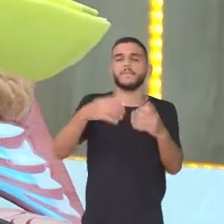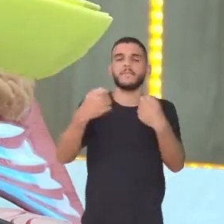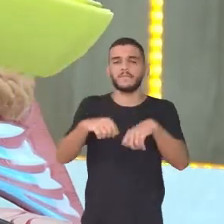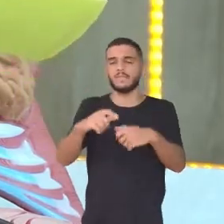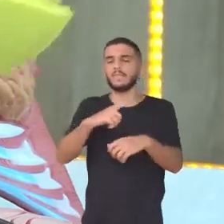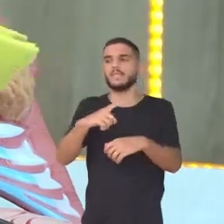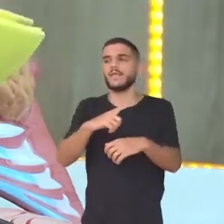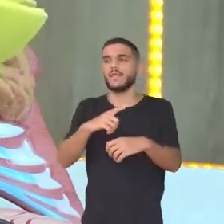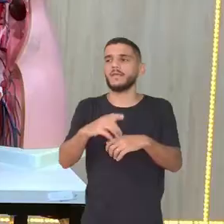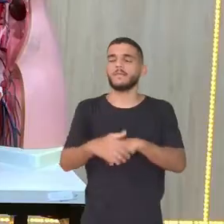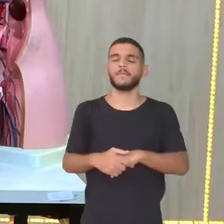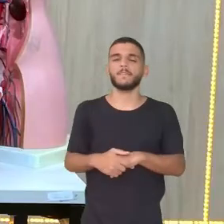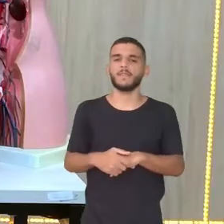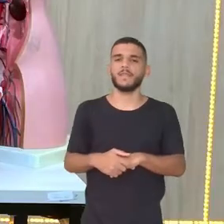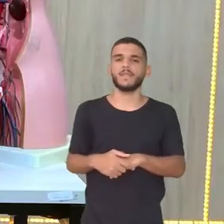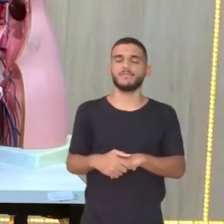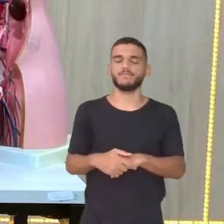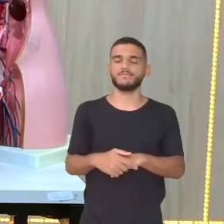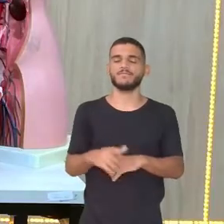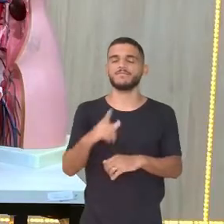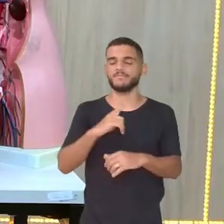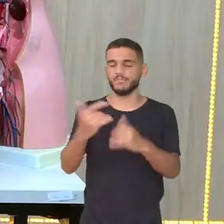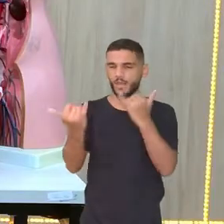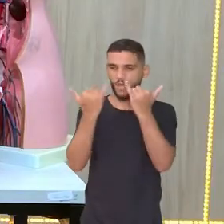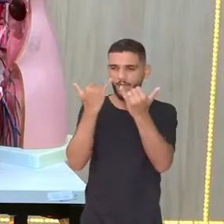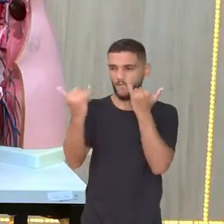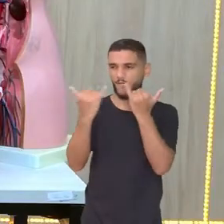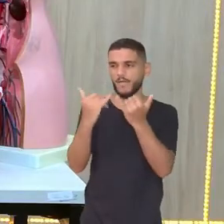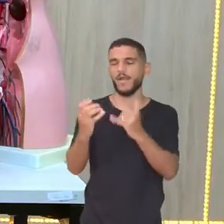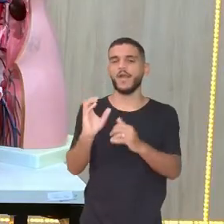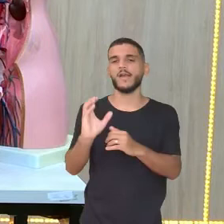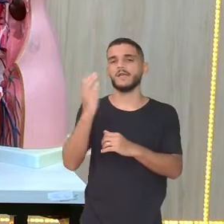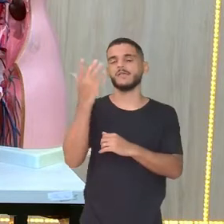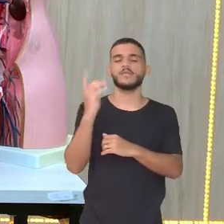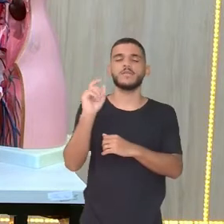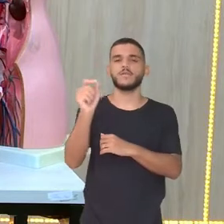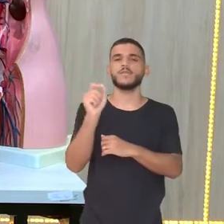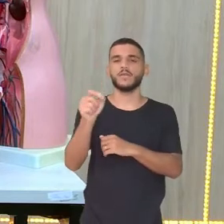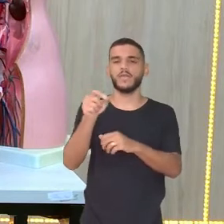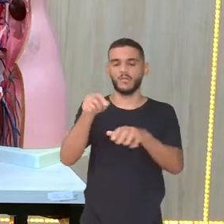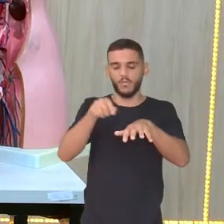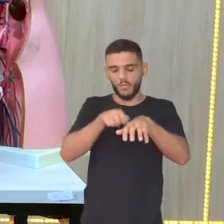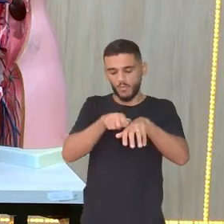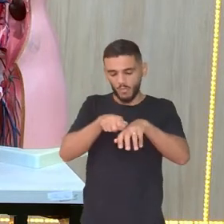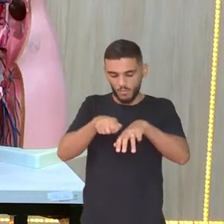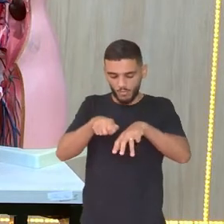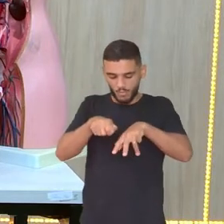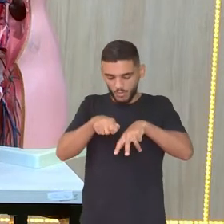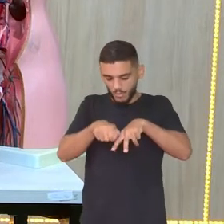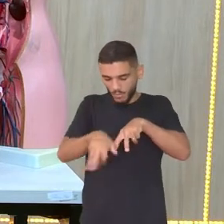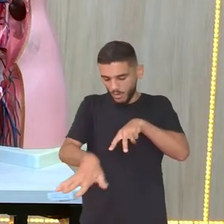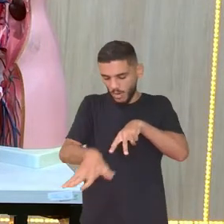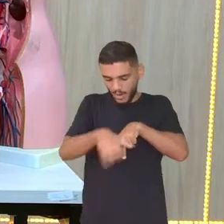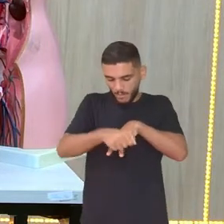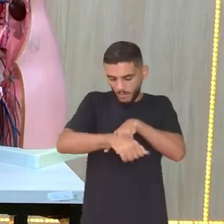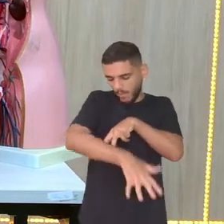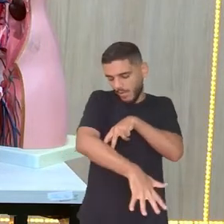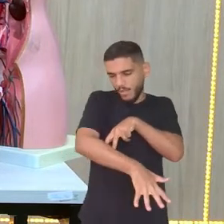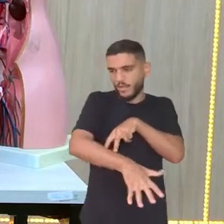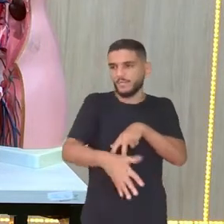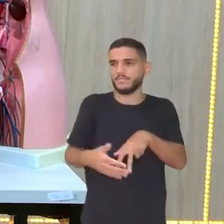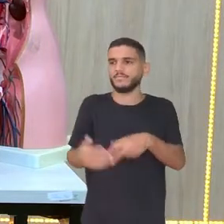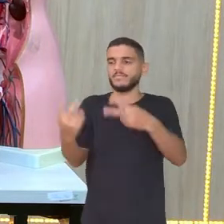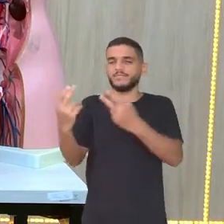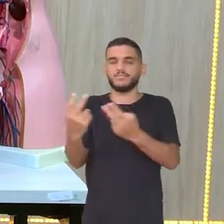mais quente. Aqui vai acontecer essas mesmas ramificações aqui, ó. Estão vendo? E é